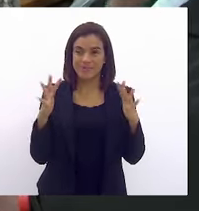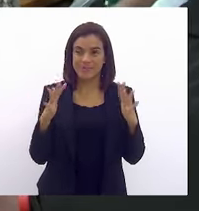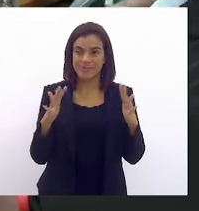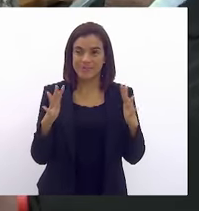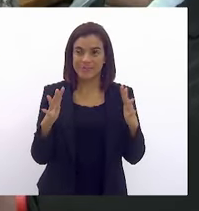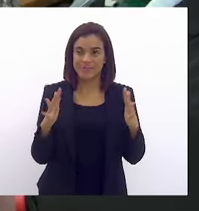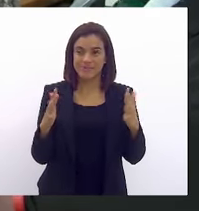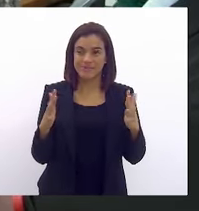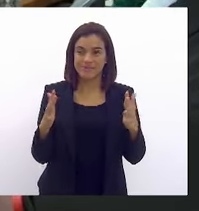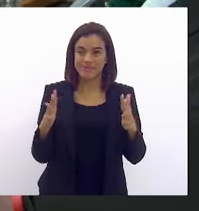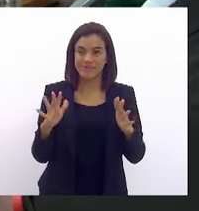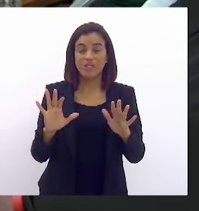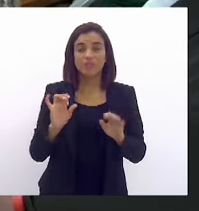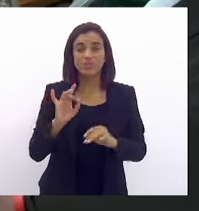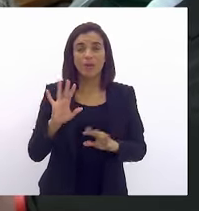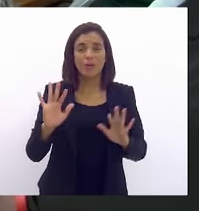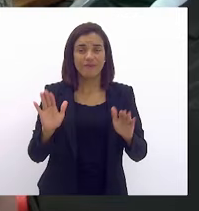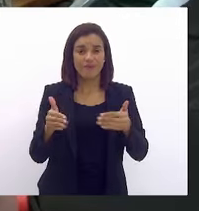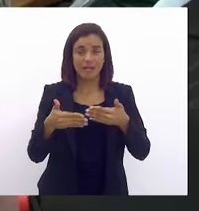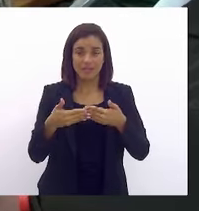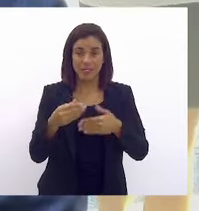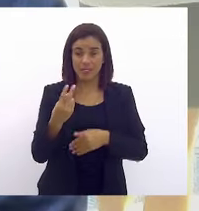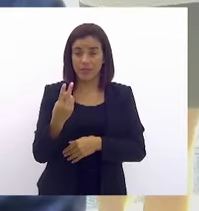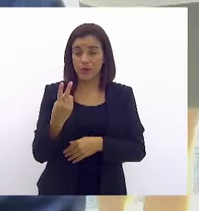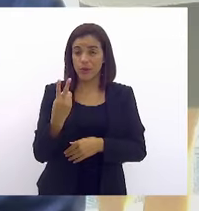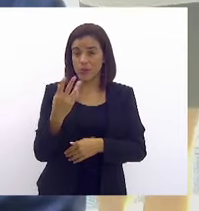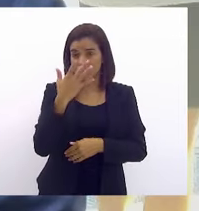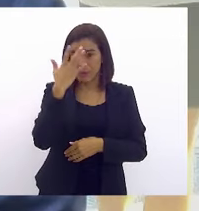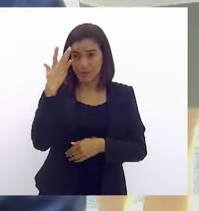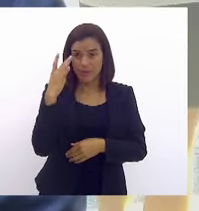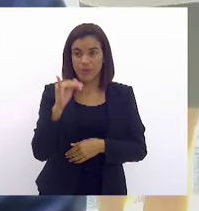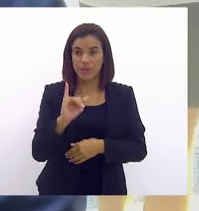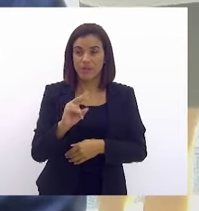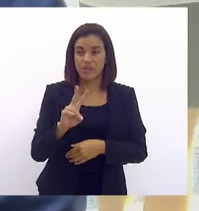Para finalizar, faltam só dois inscritos. Ivan Nunes.